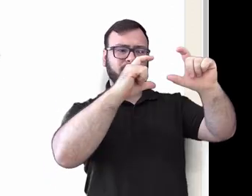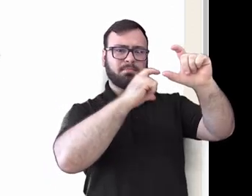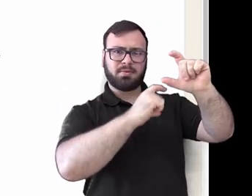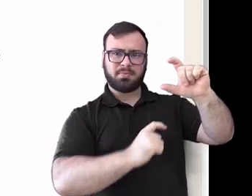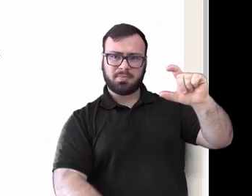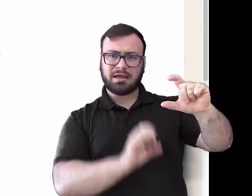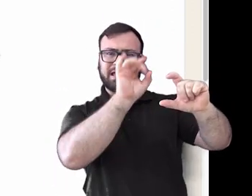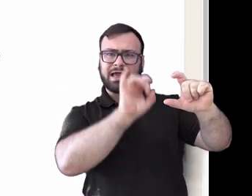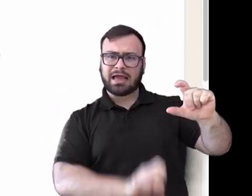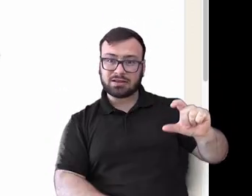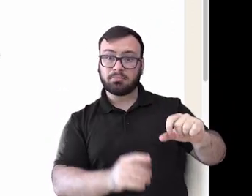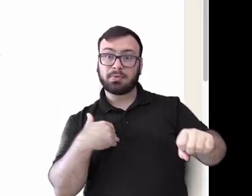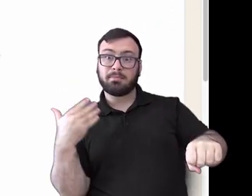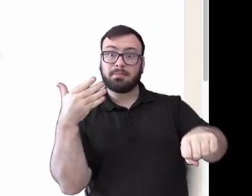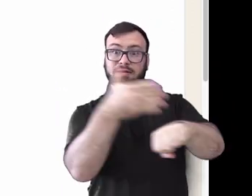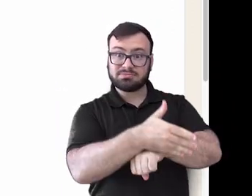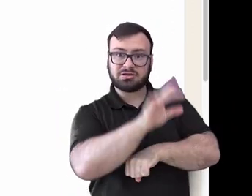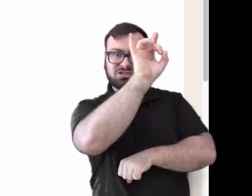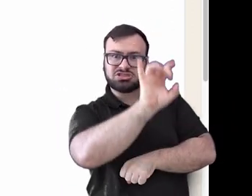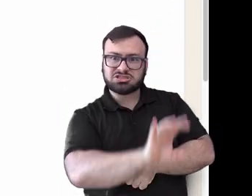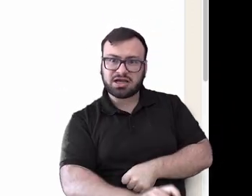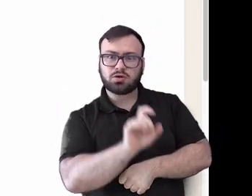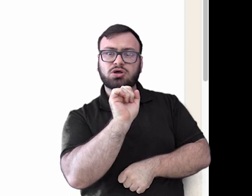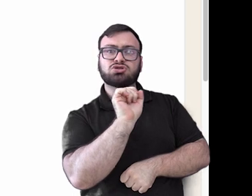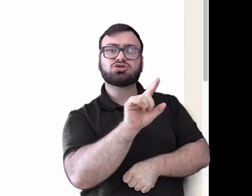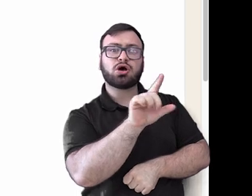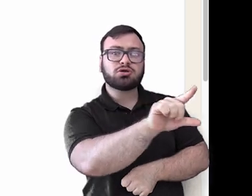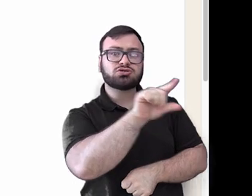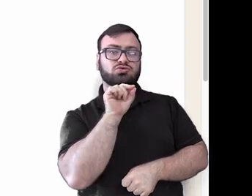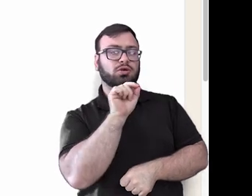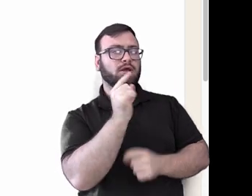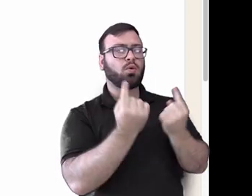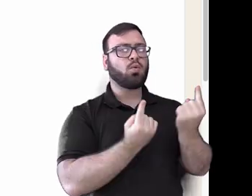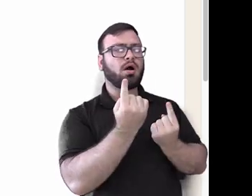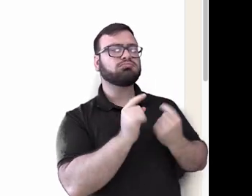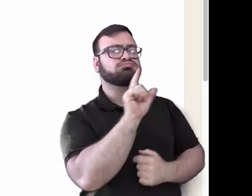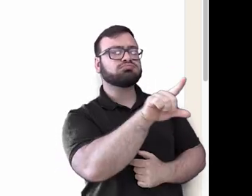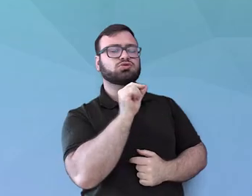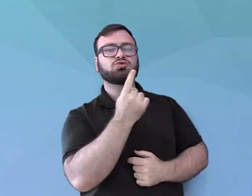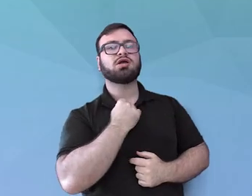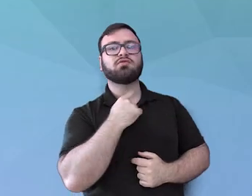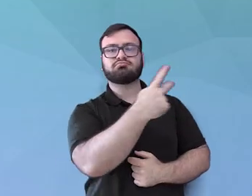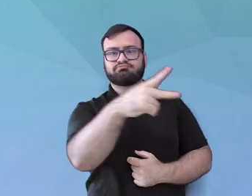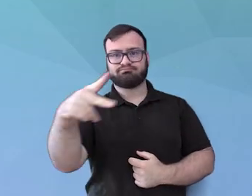cada um dos eventos para participar de cada um deles basta clicar no bloco correspondente